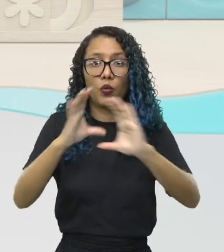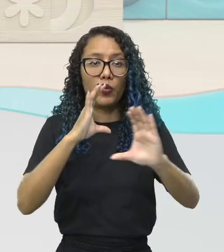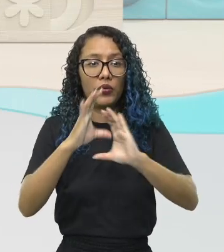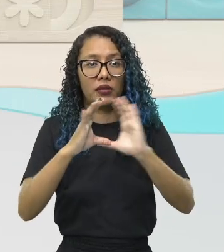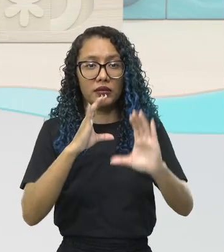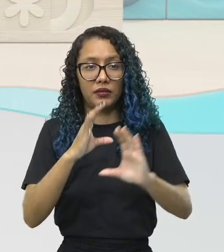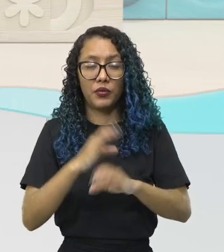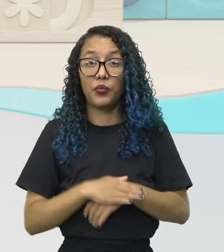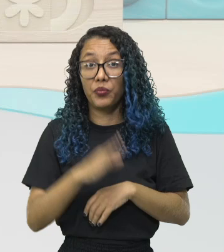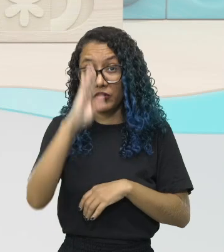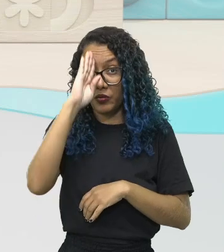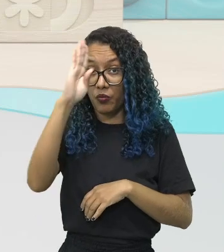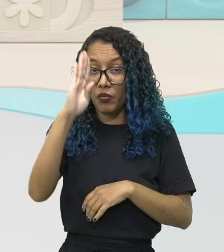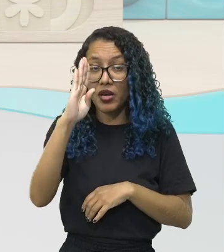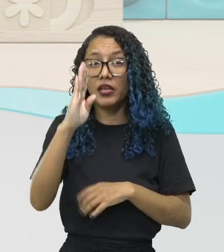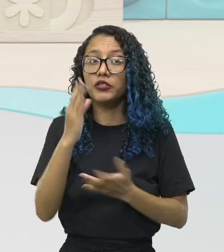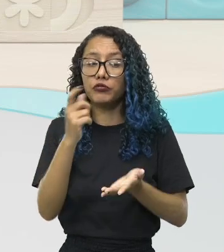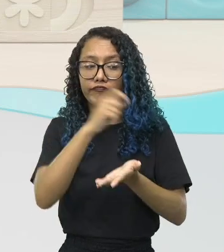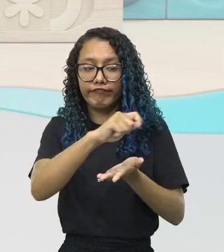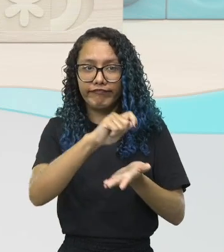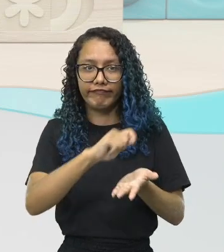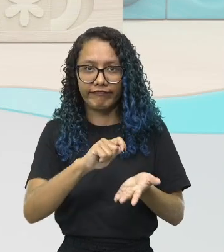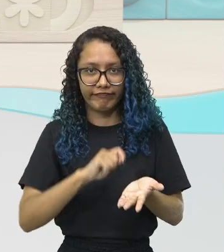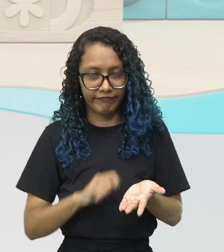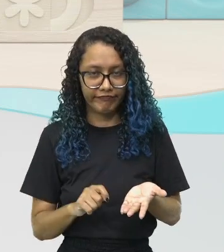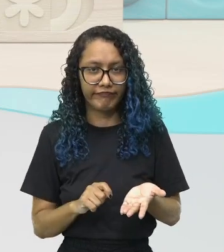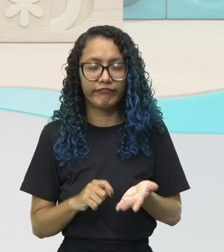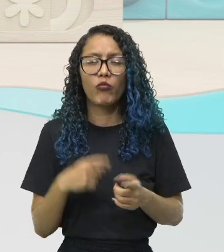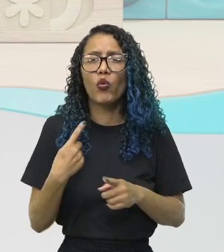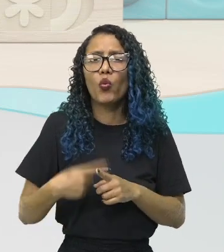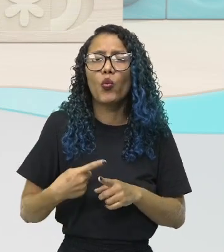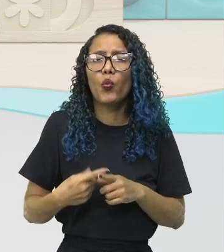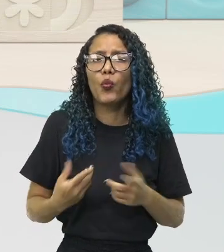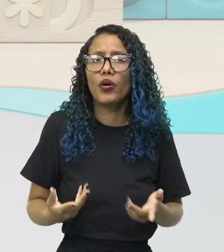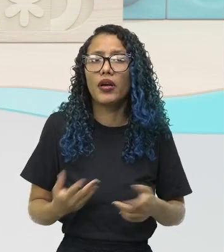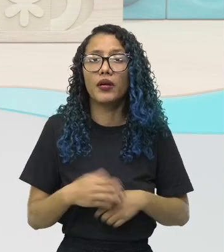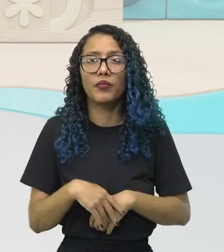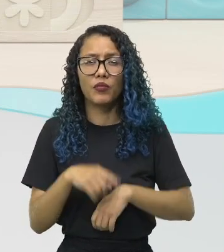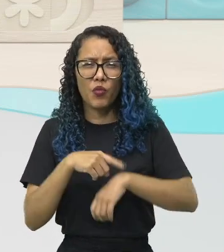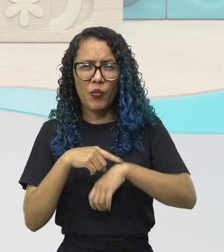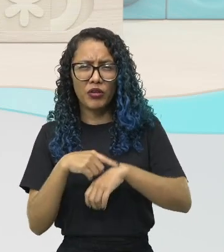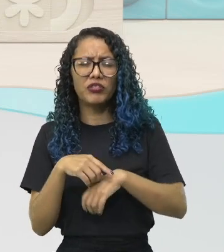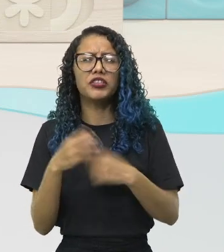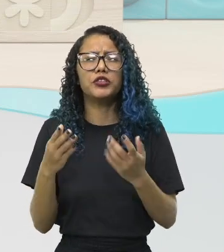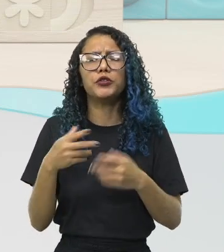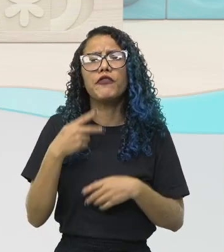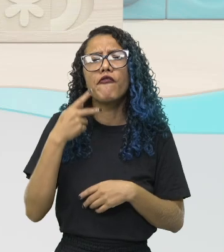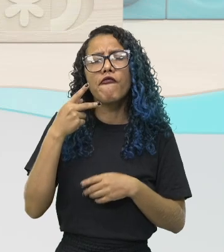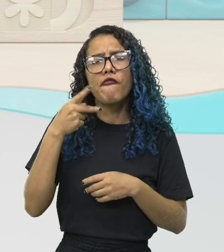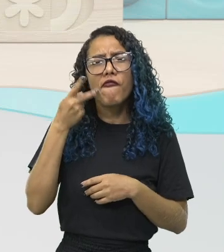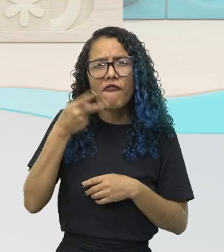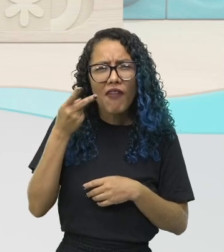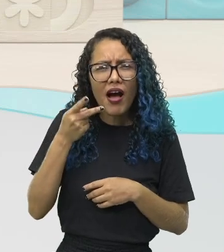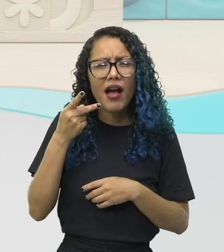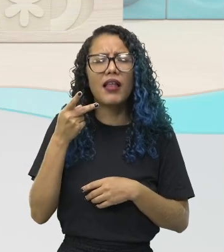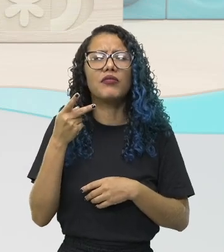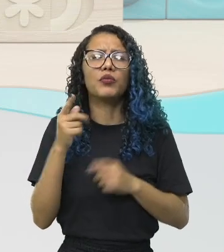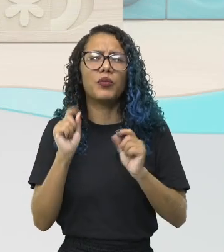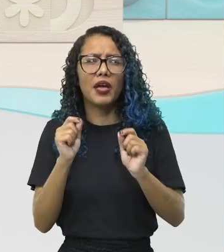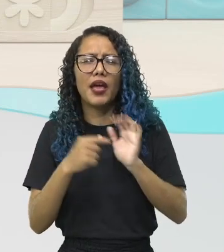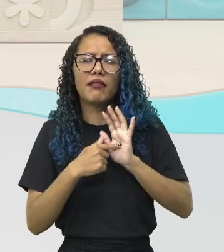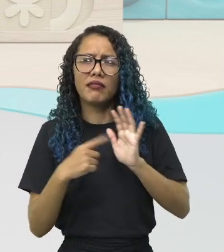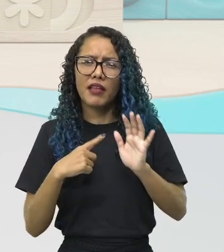principalmente na escrita. Porque quando a gente fala, aqui ó, nós temos o gesto,